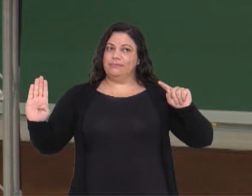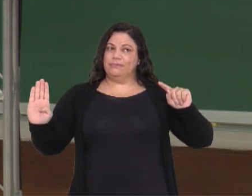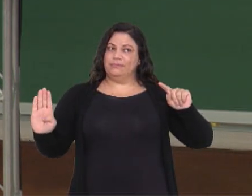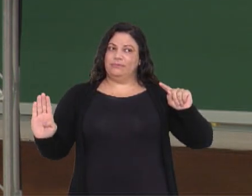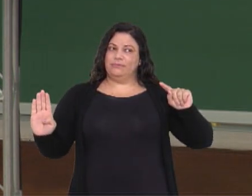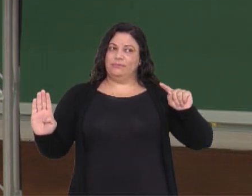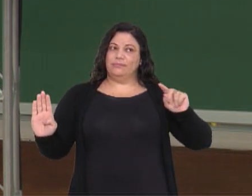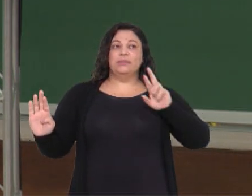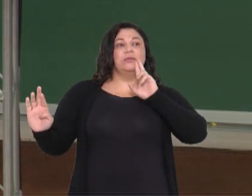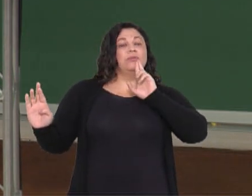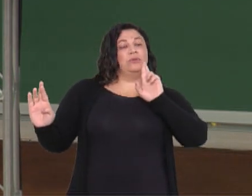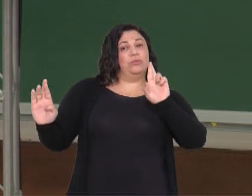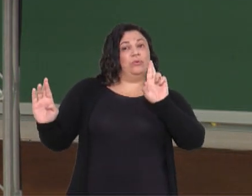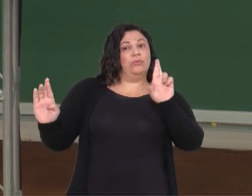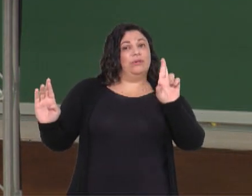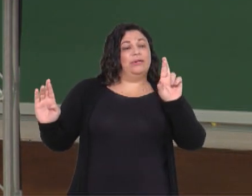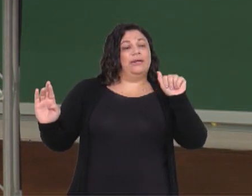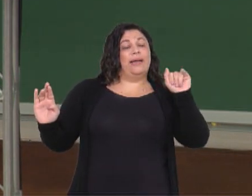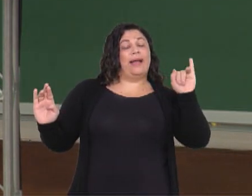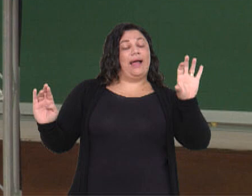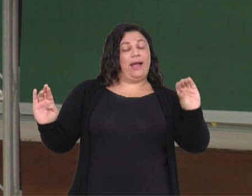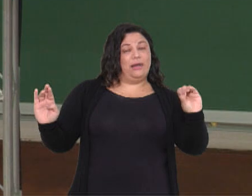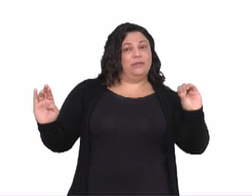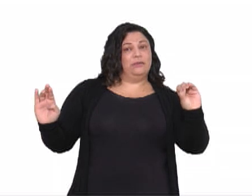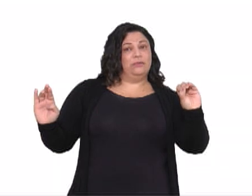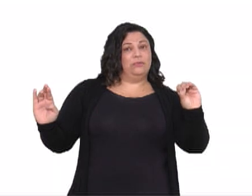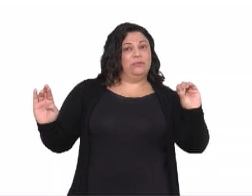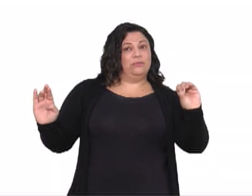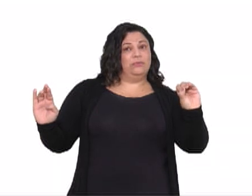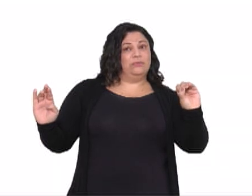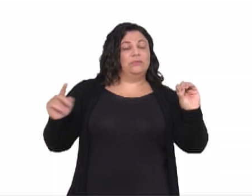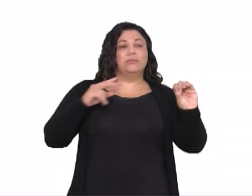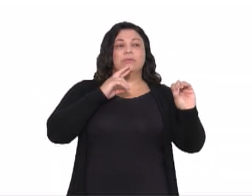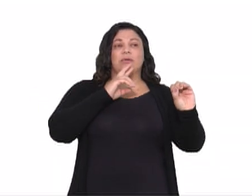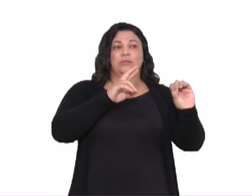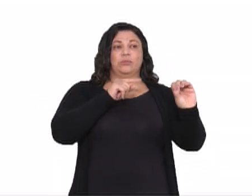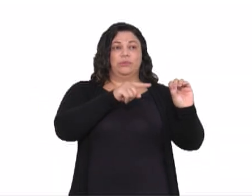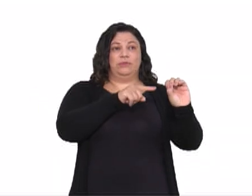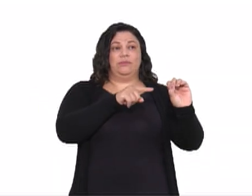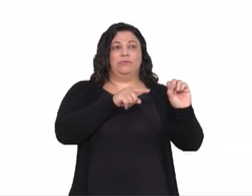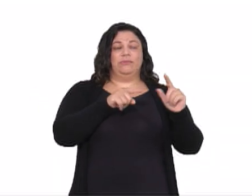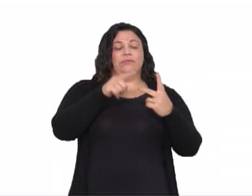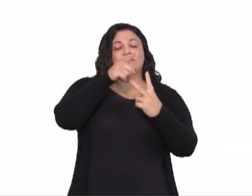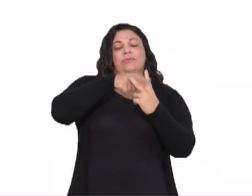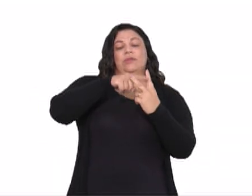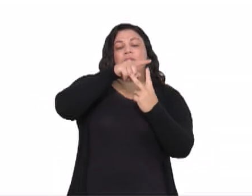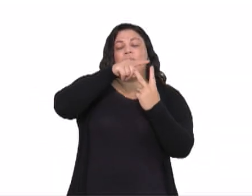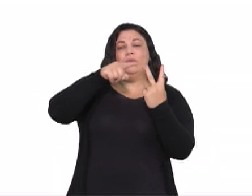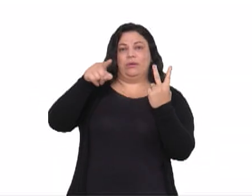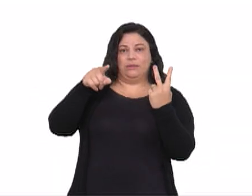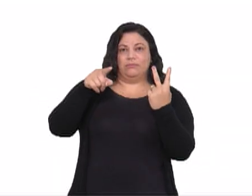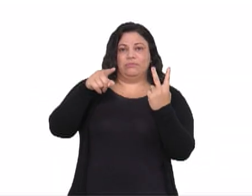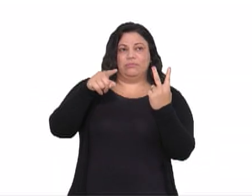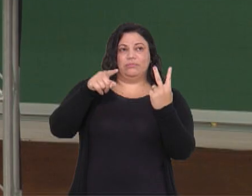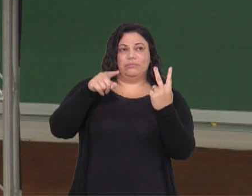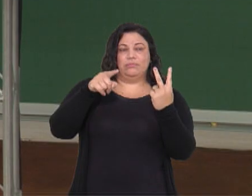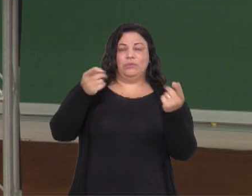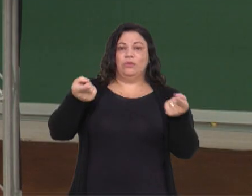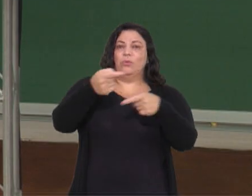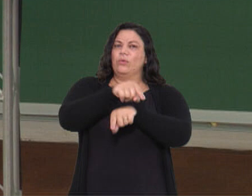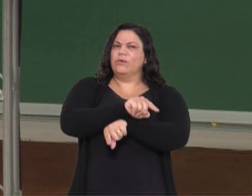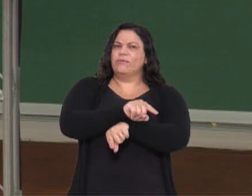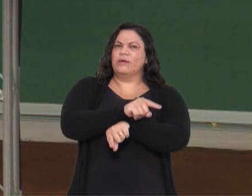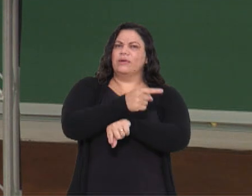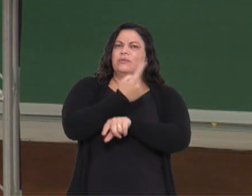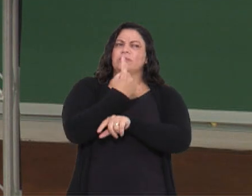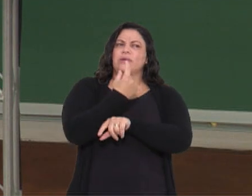é o resultado dessa operação de raiz, né? É um número ao quadrado, portanto, o inverso é a raiz quadrada.